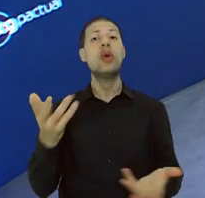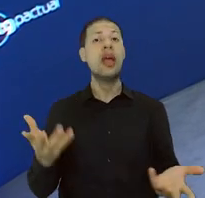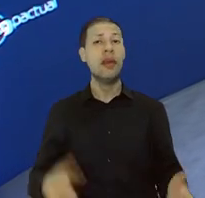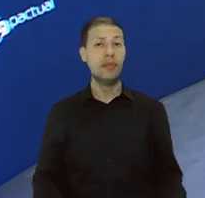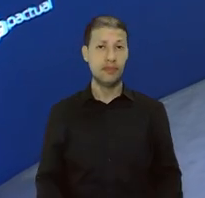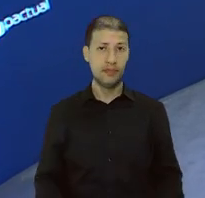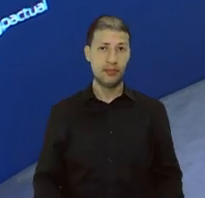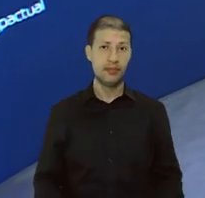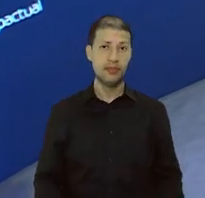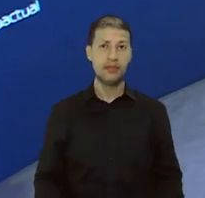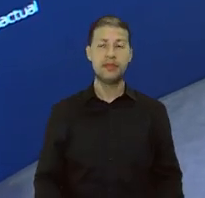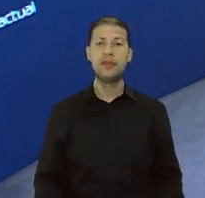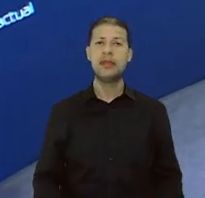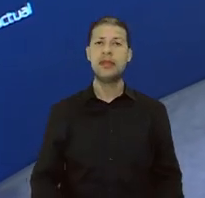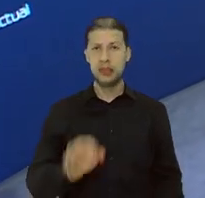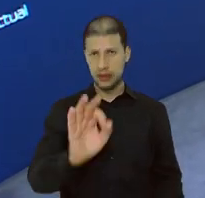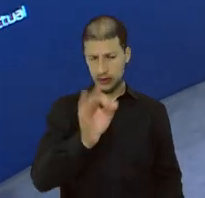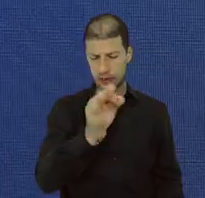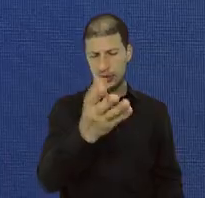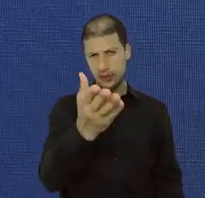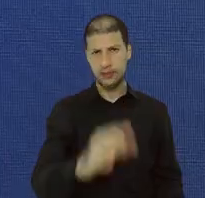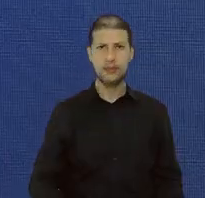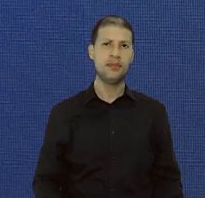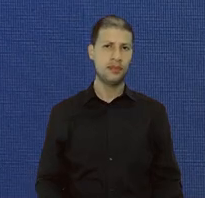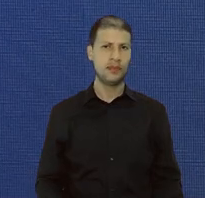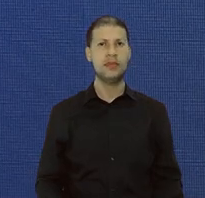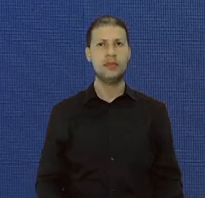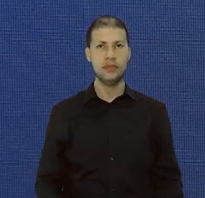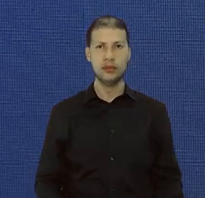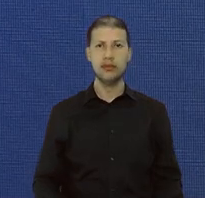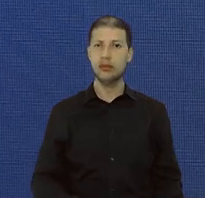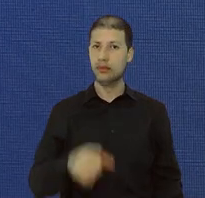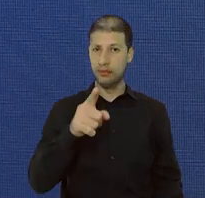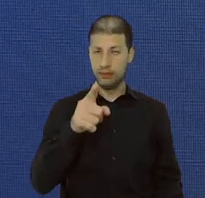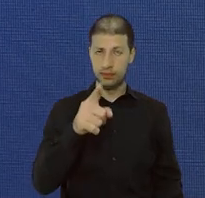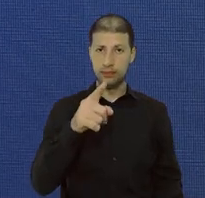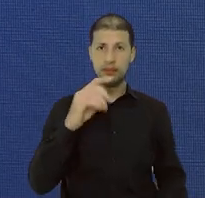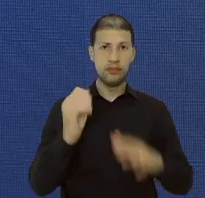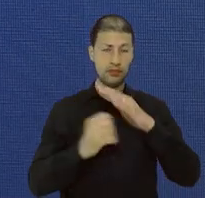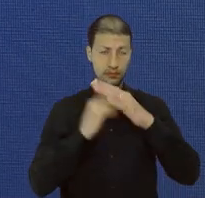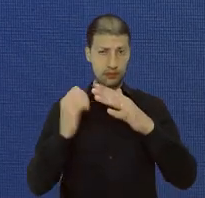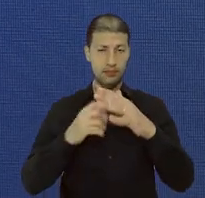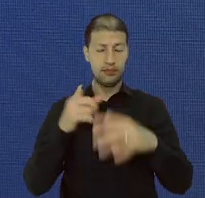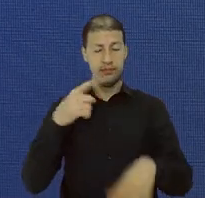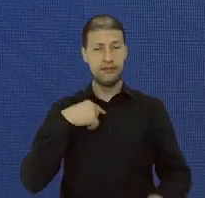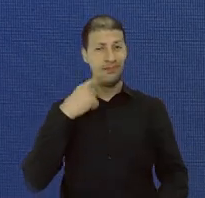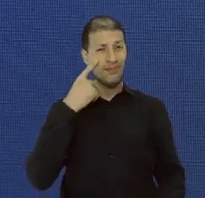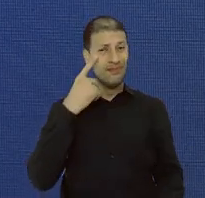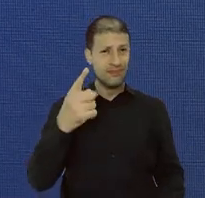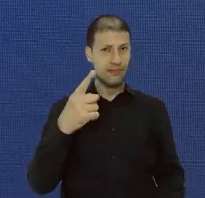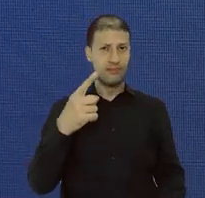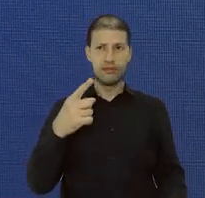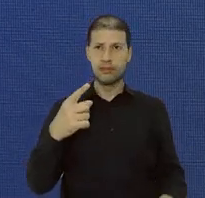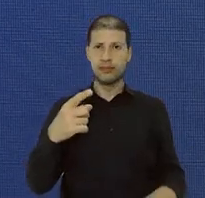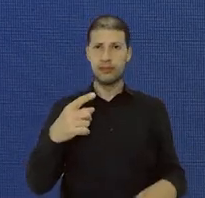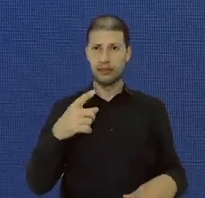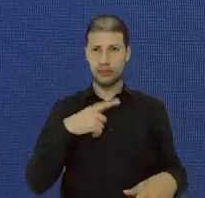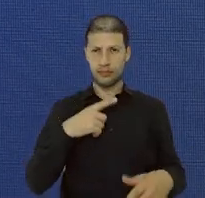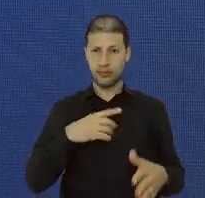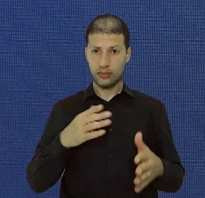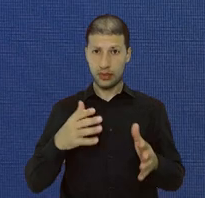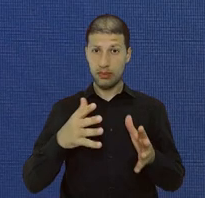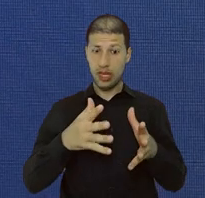é exatamente essa dinâmica saúde o aquelas empresas que não estão vendo mais uma capacidade de pista de que você crescer